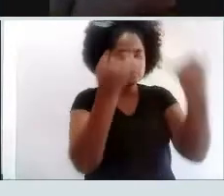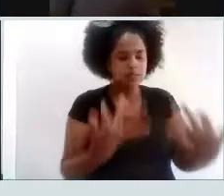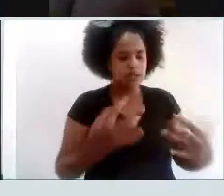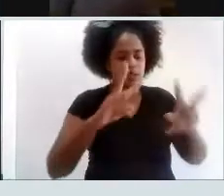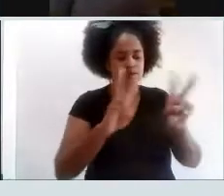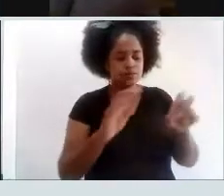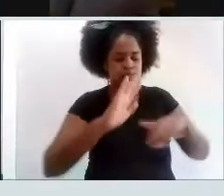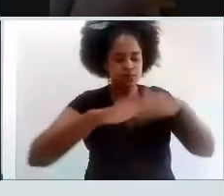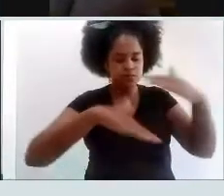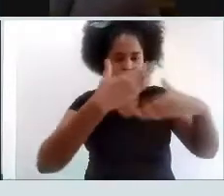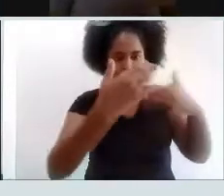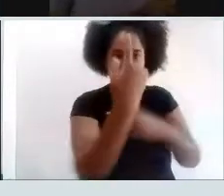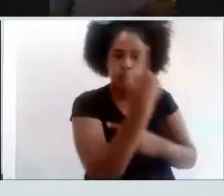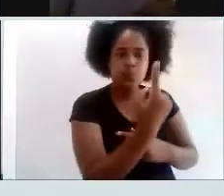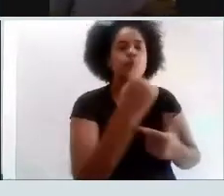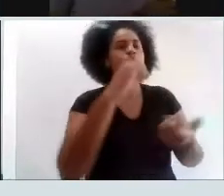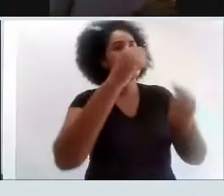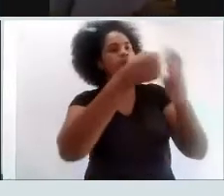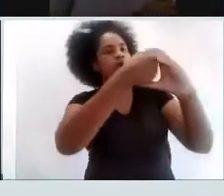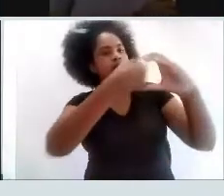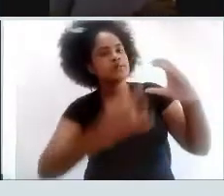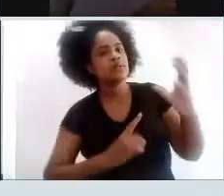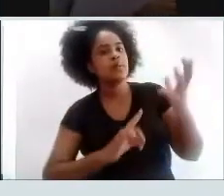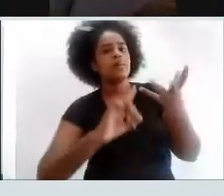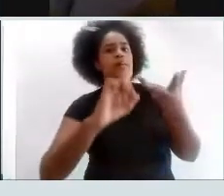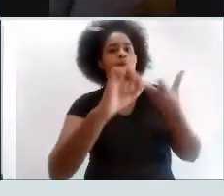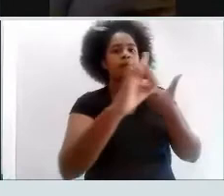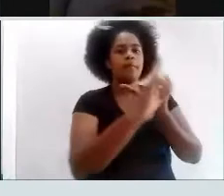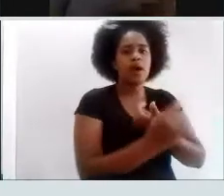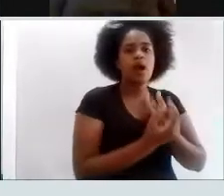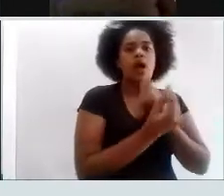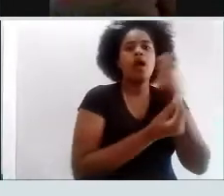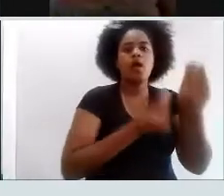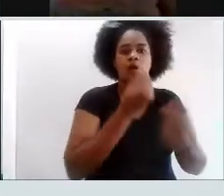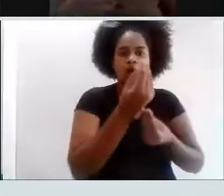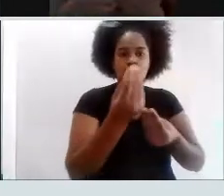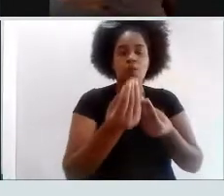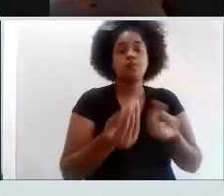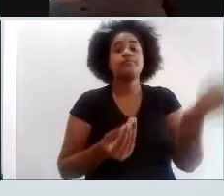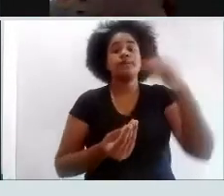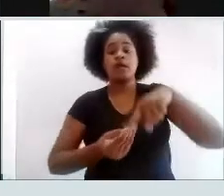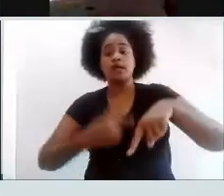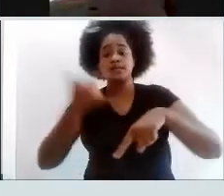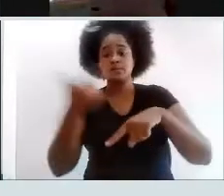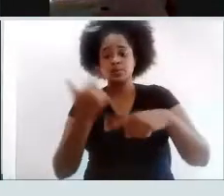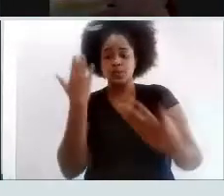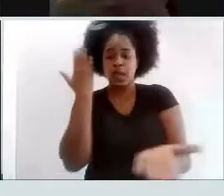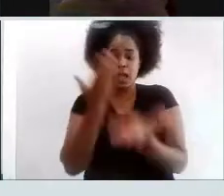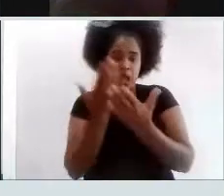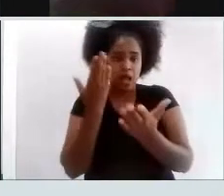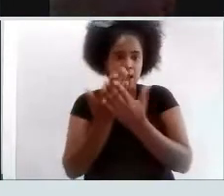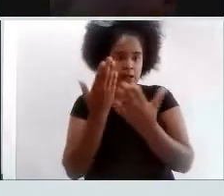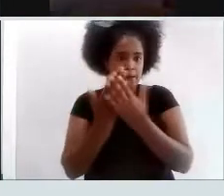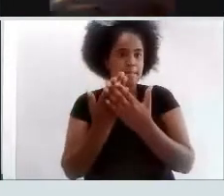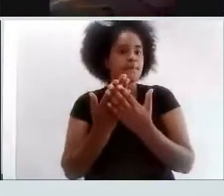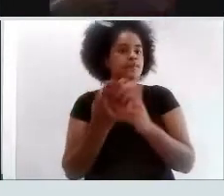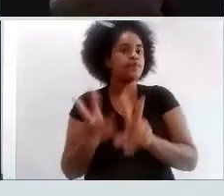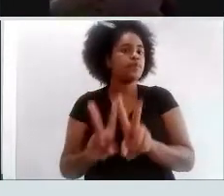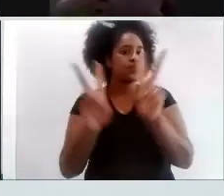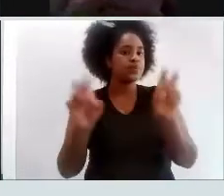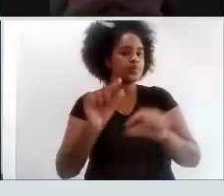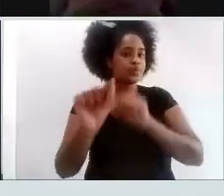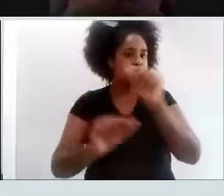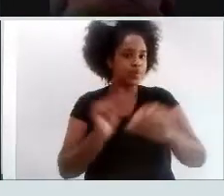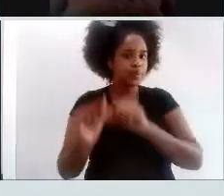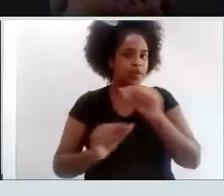né? Quais são as características do parágrafo de desenvolvimento. E a nossa segunda aula, que vai ser logo em seguida, quais as